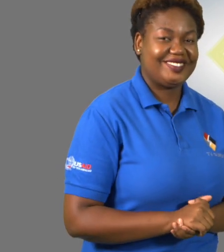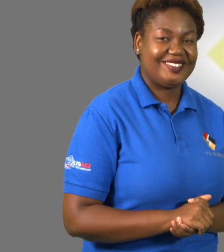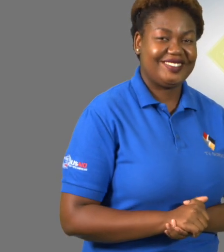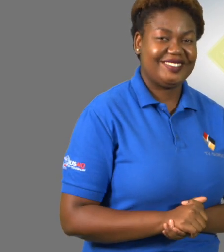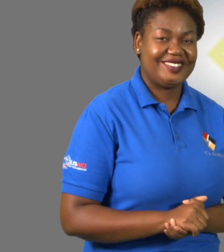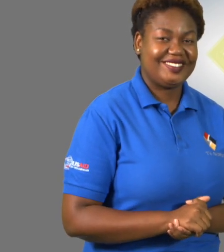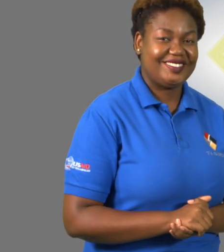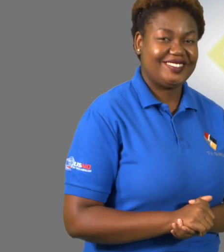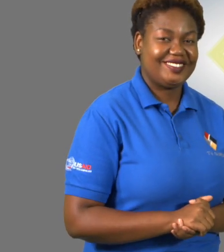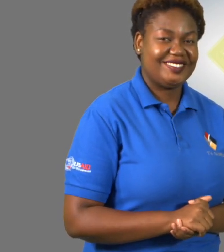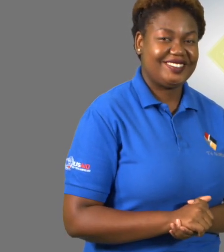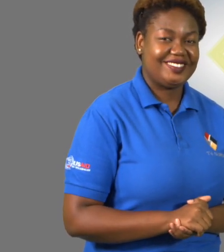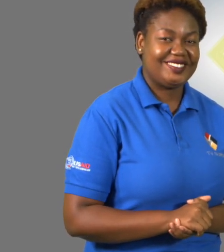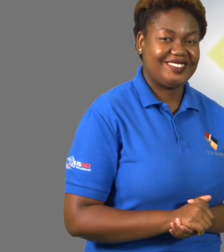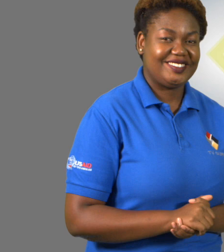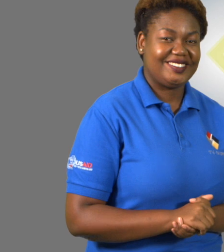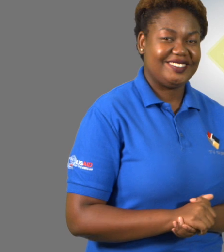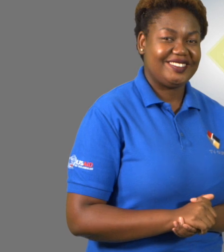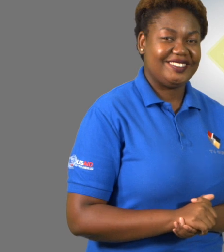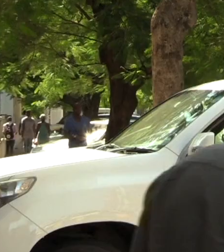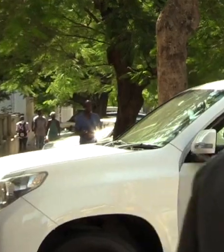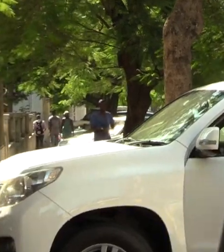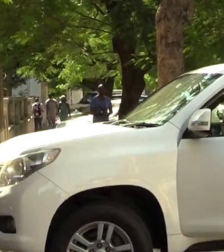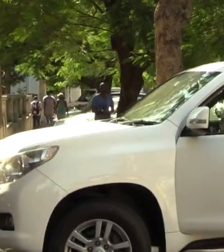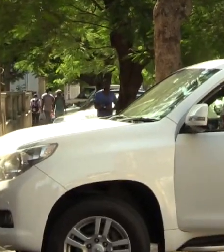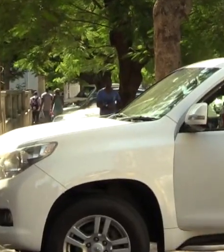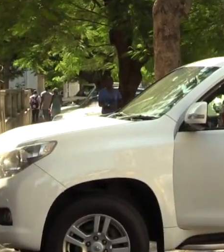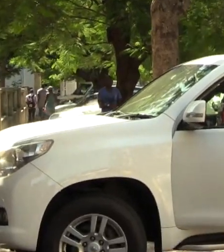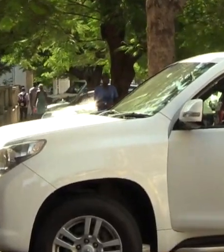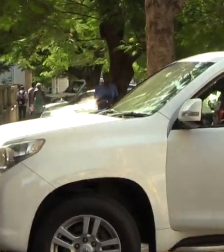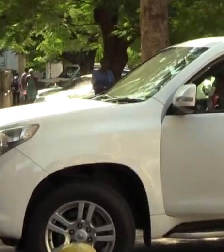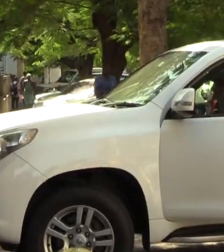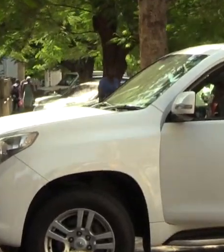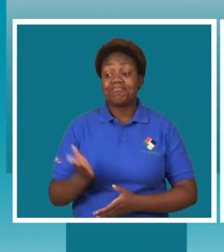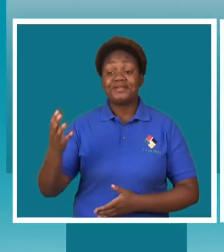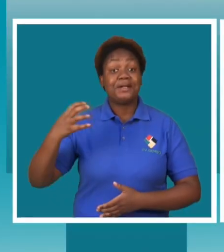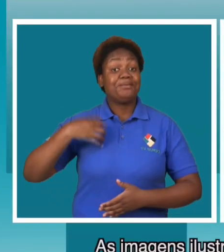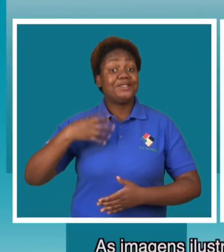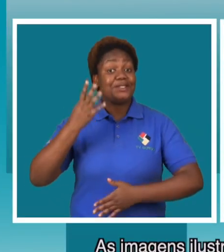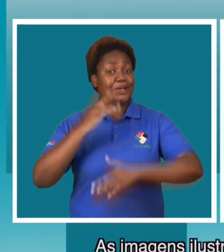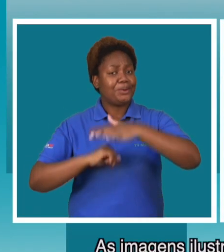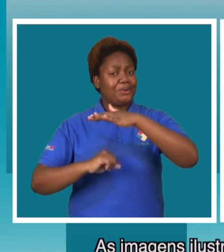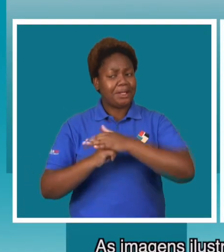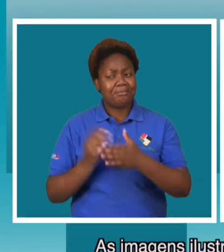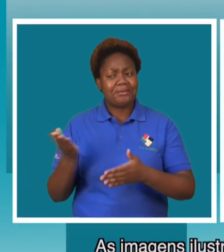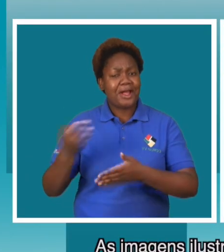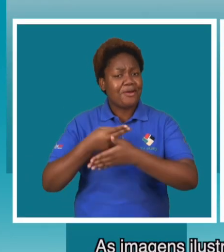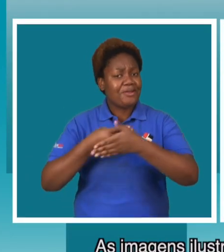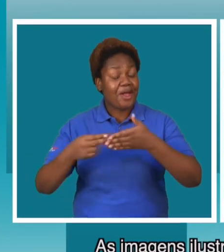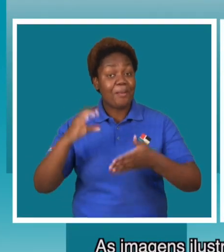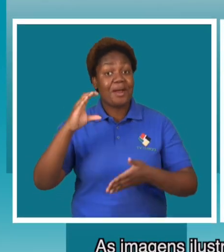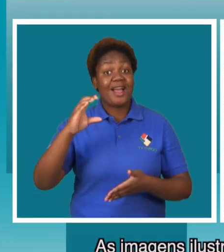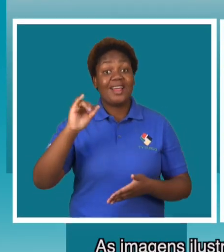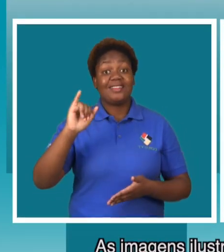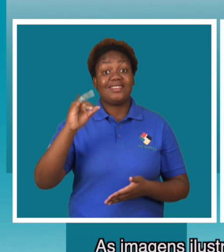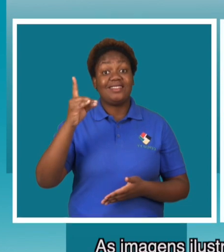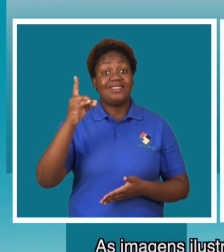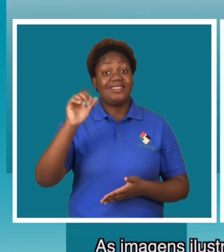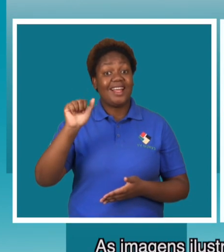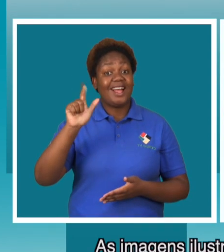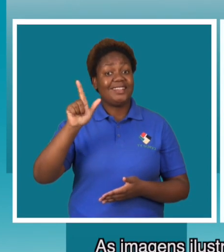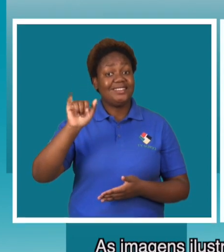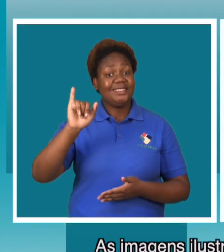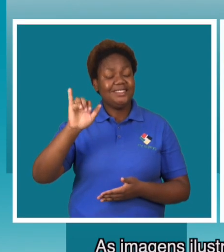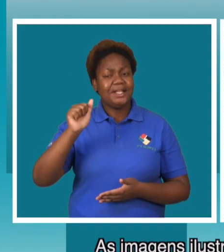Cidália Chauque mencionou como prioritárias. As imagens ilustram o momento em que a